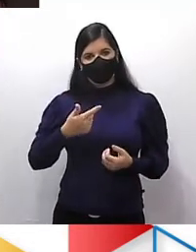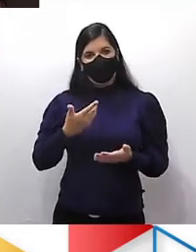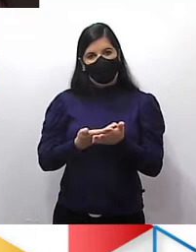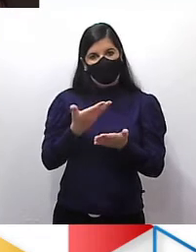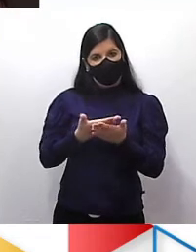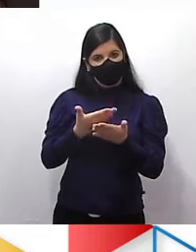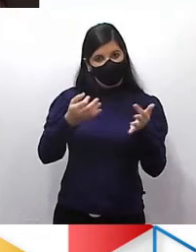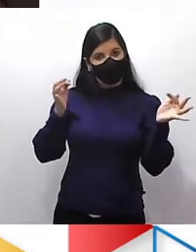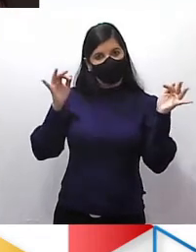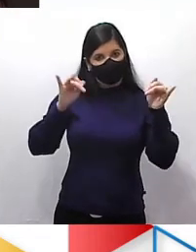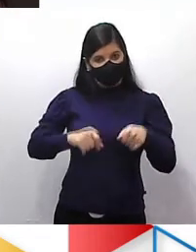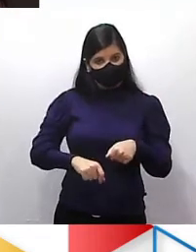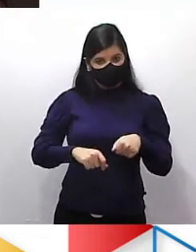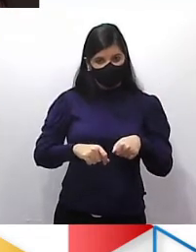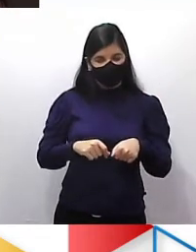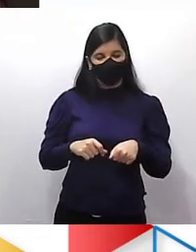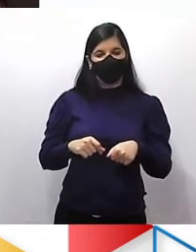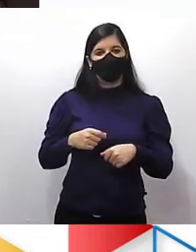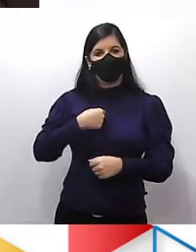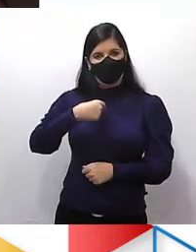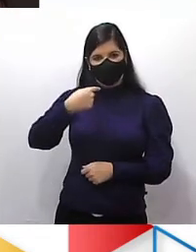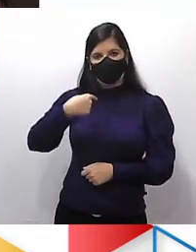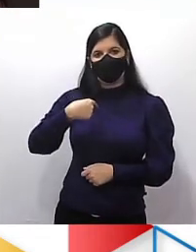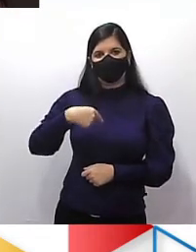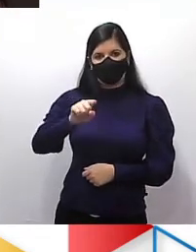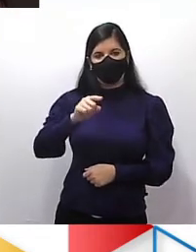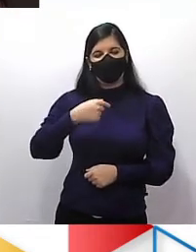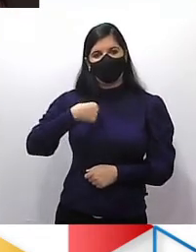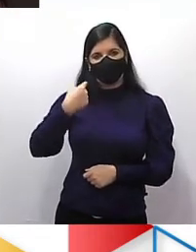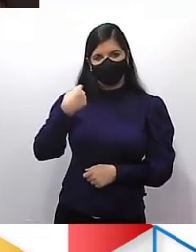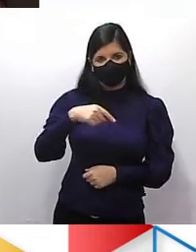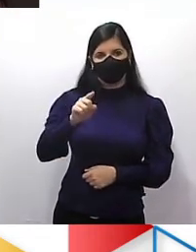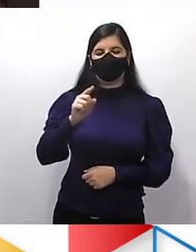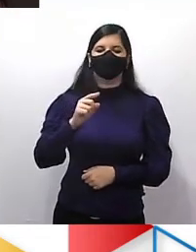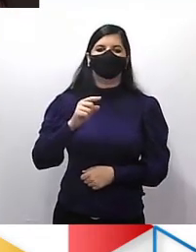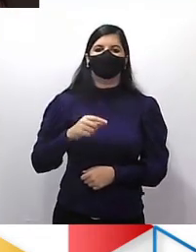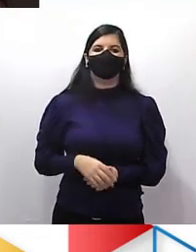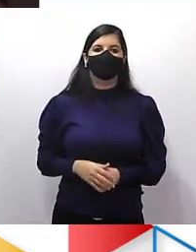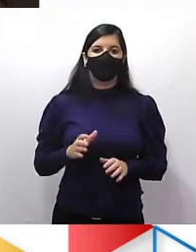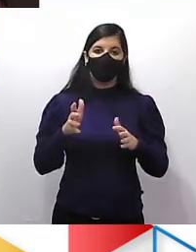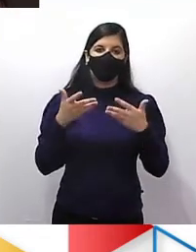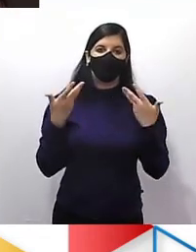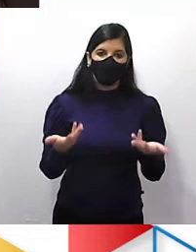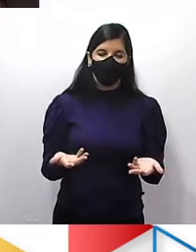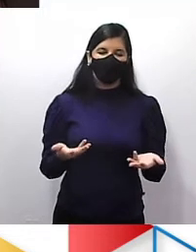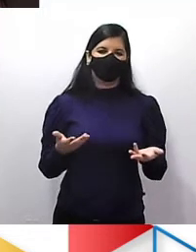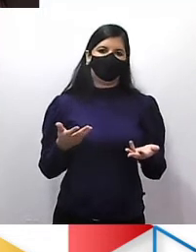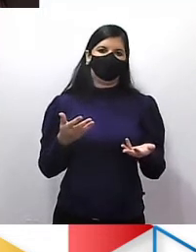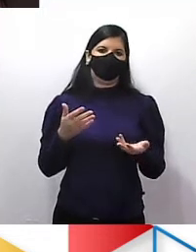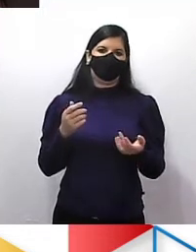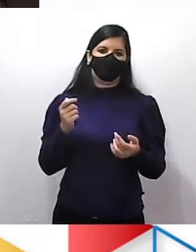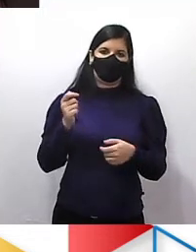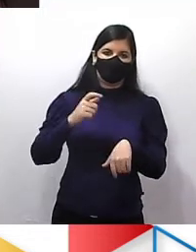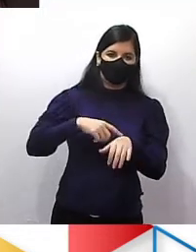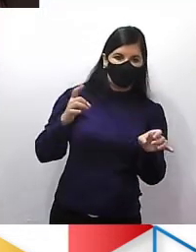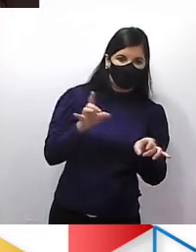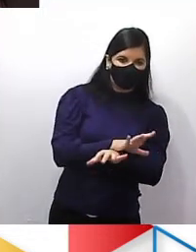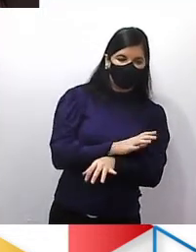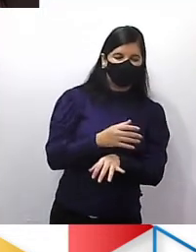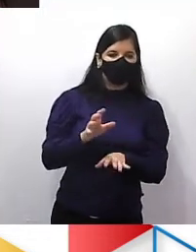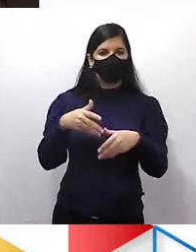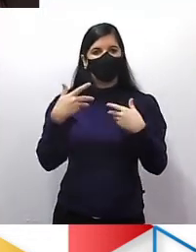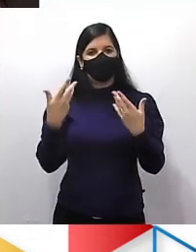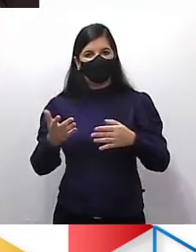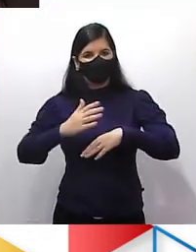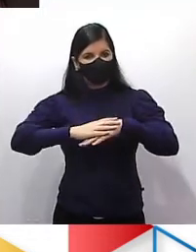aula terminar, I'm going to. Então, vejam que é quando isso terminar, quando isso fizer,